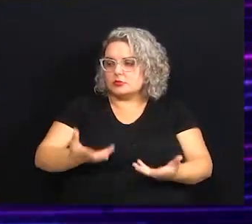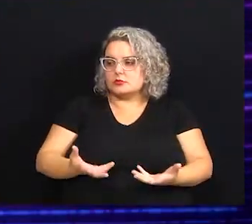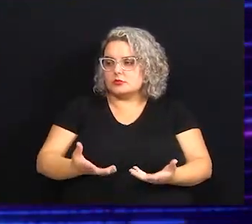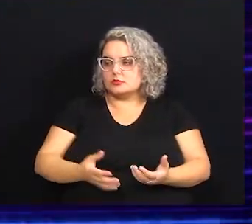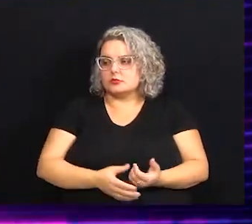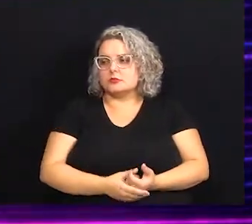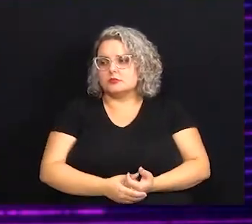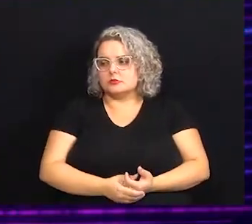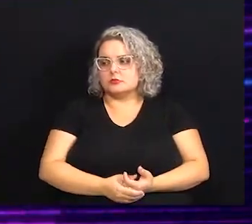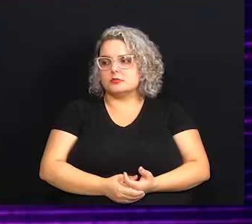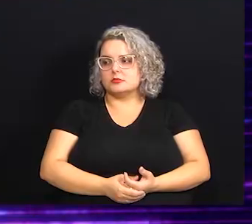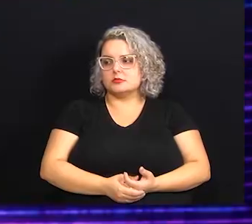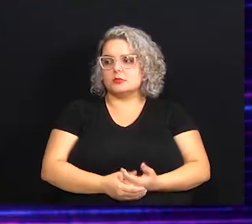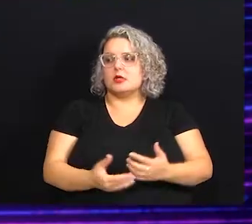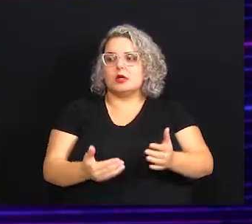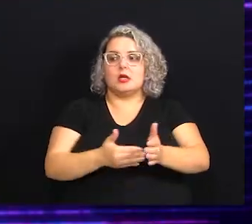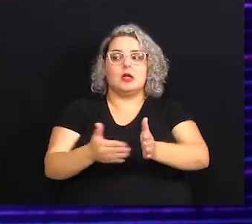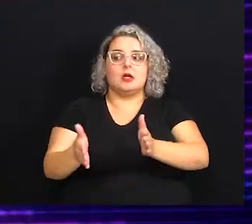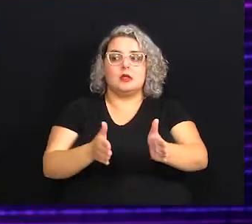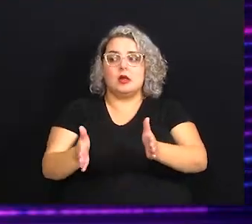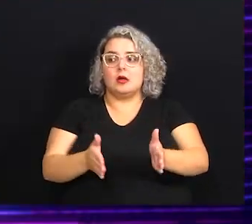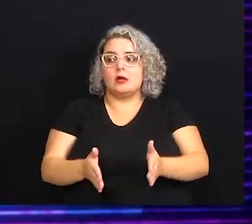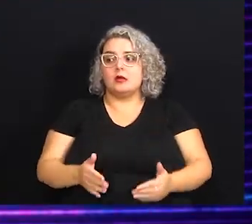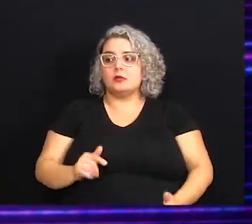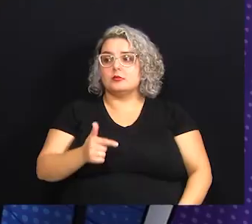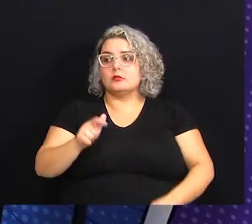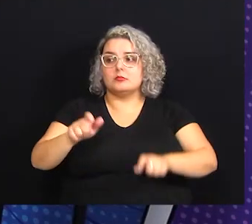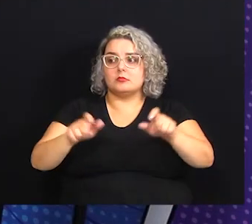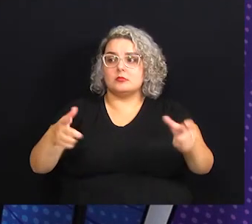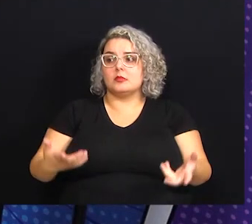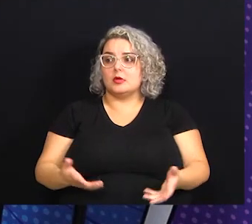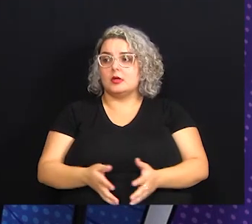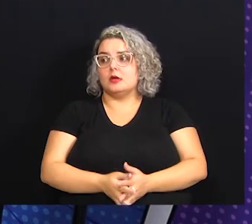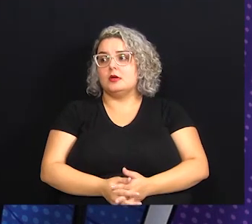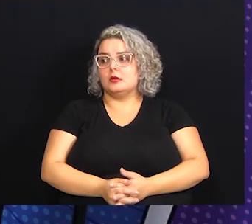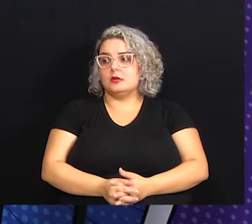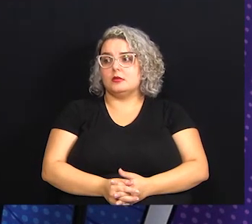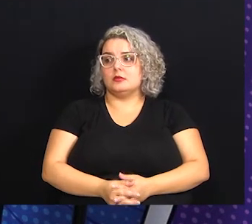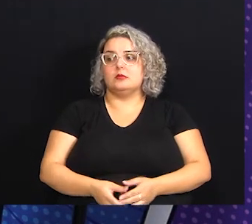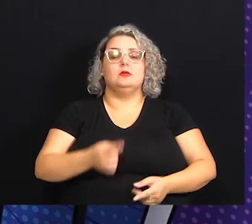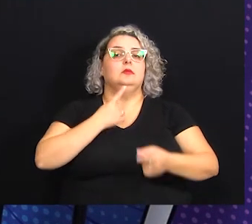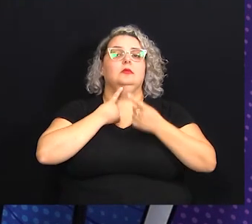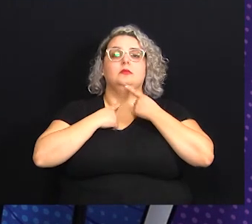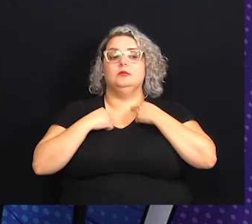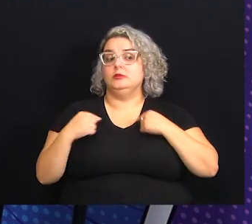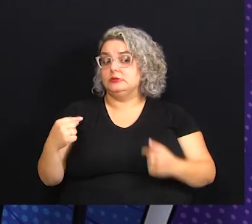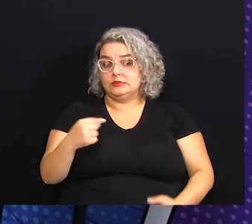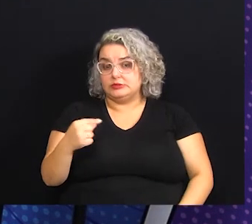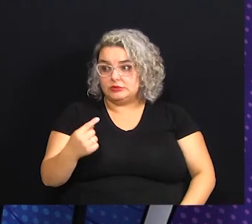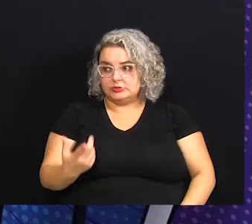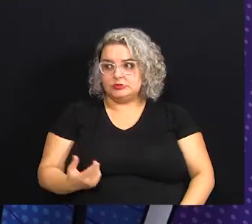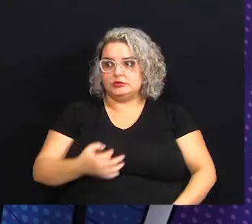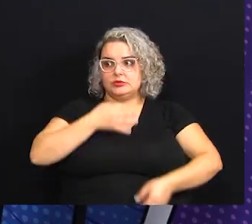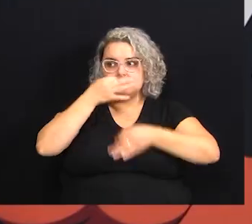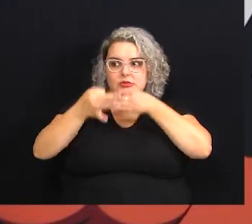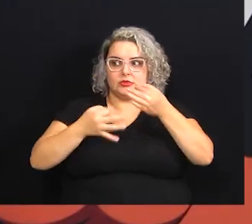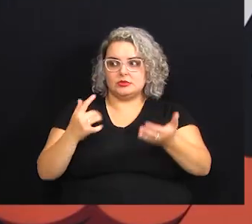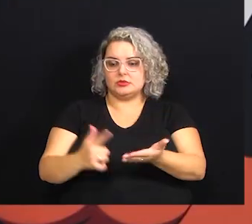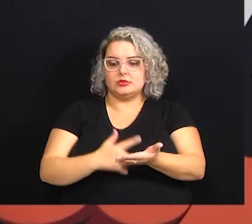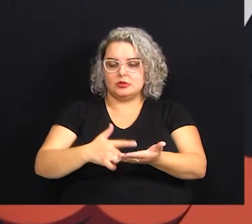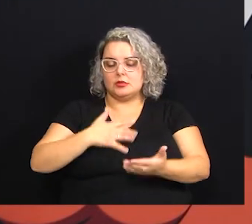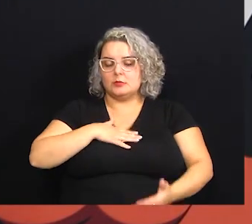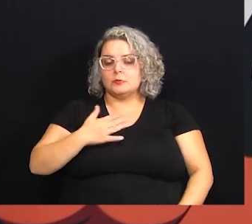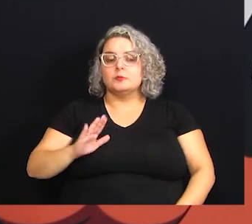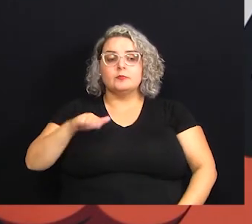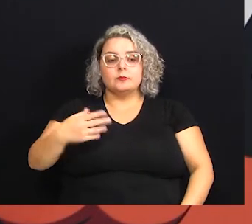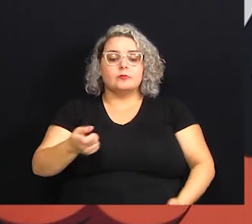não, pelo menos até o momento não houve pessoa que teve, assim, a vontade de negativamente criticar o livro. Quando